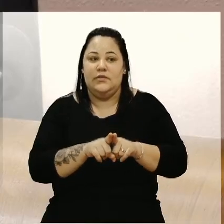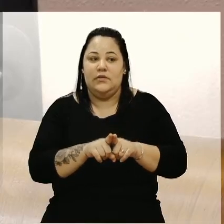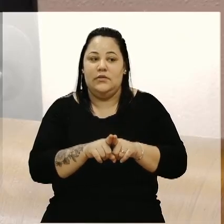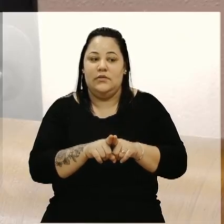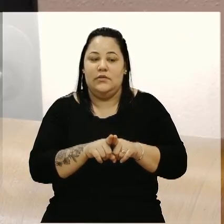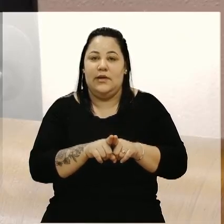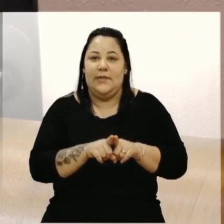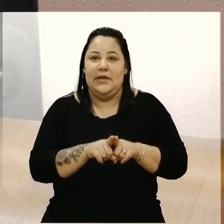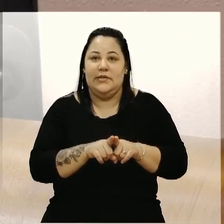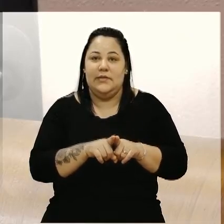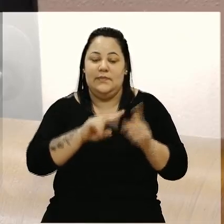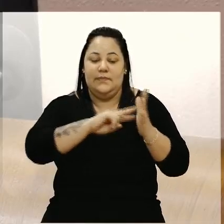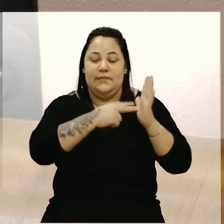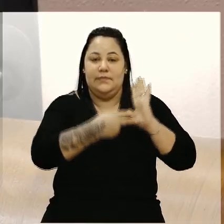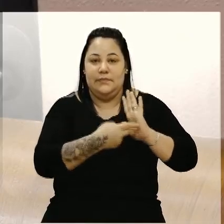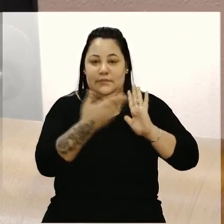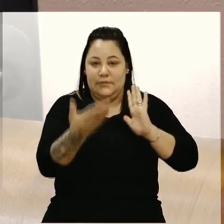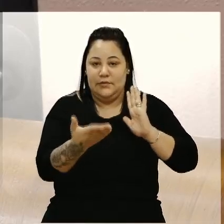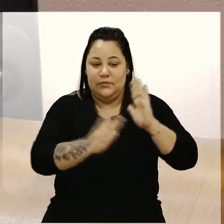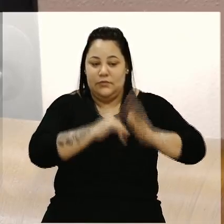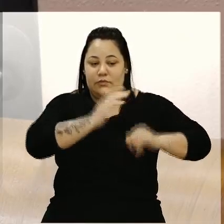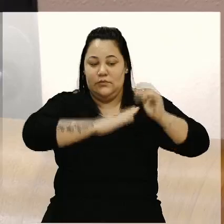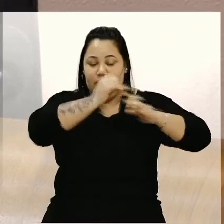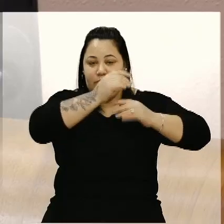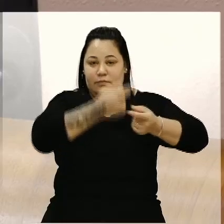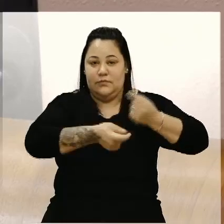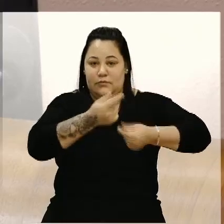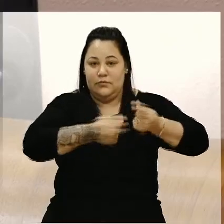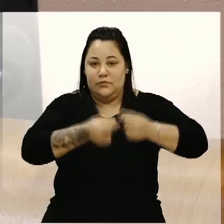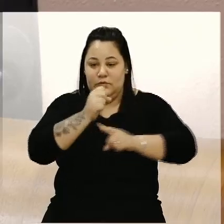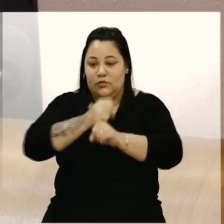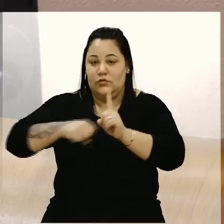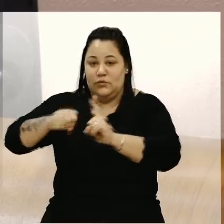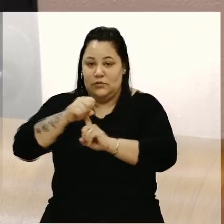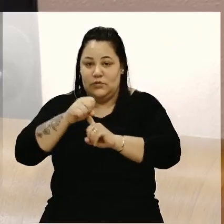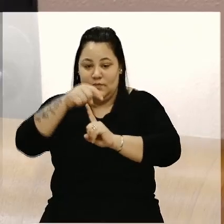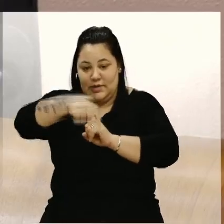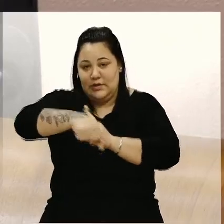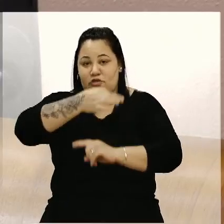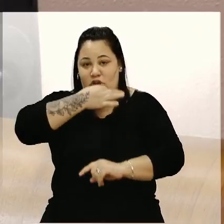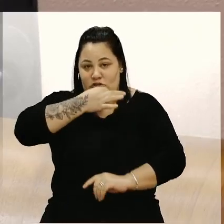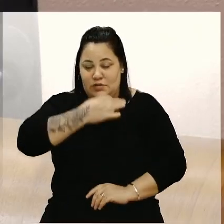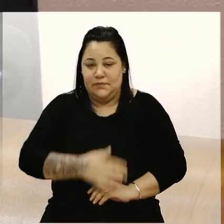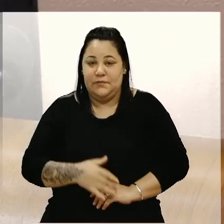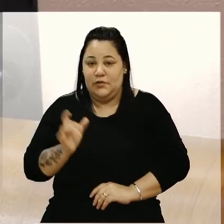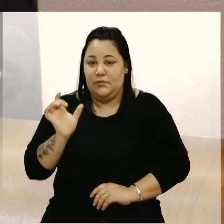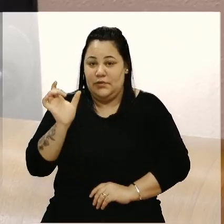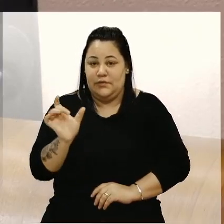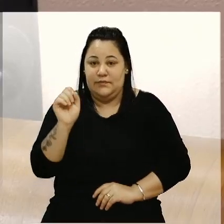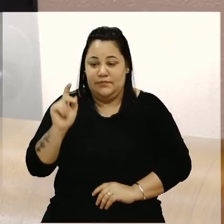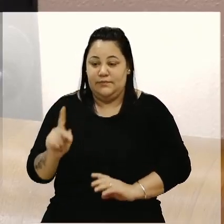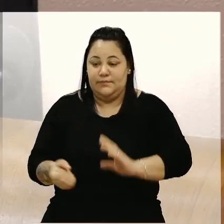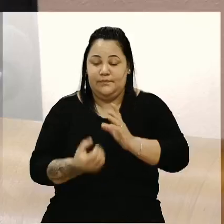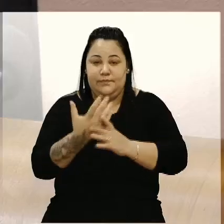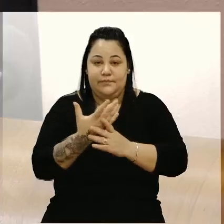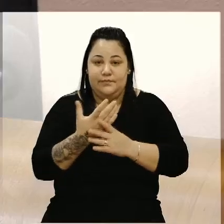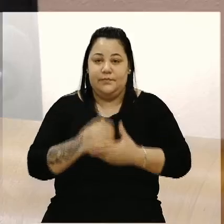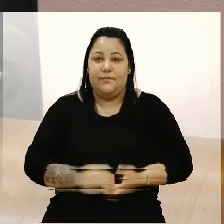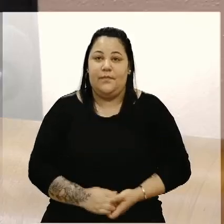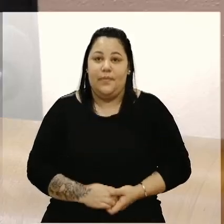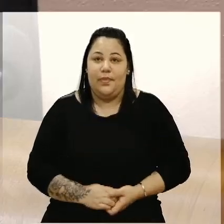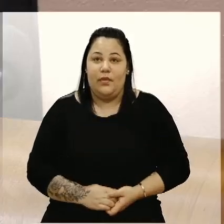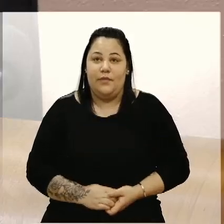forma significativa para o desenvolvimento econômico e social da cidade. Com a palavra, um dos autores para a